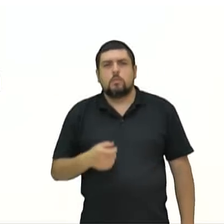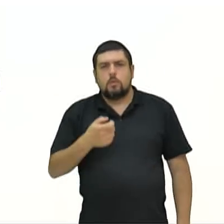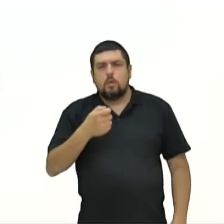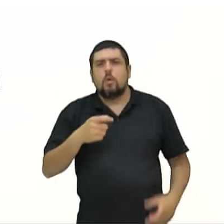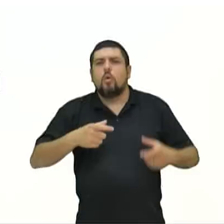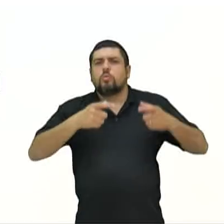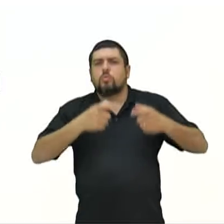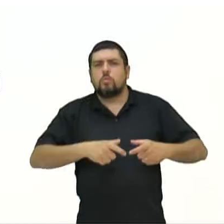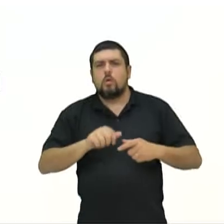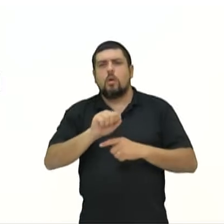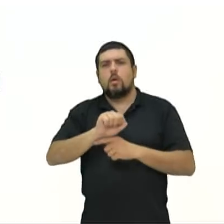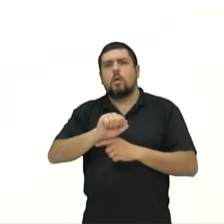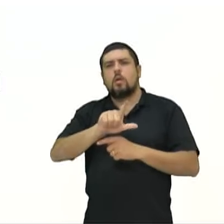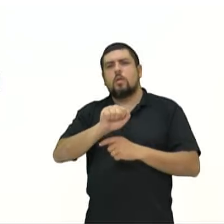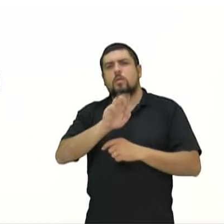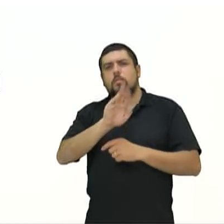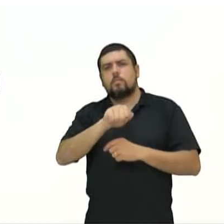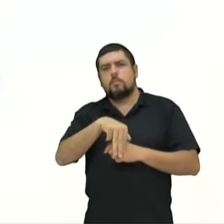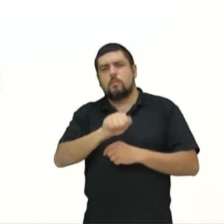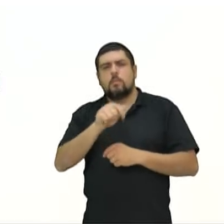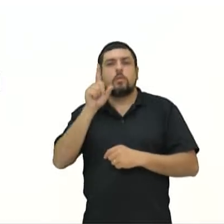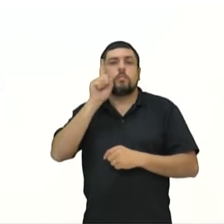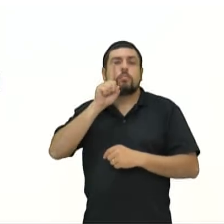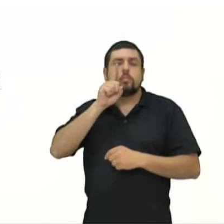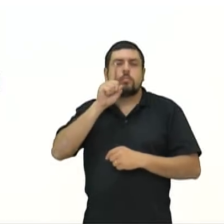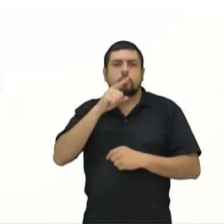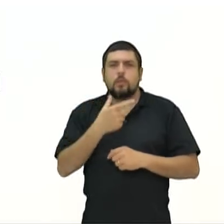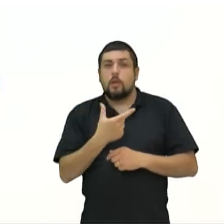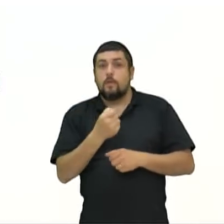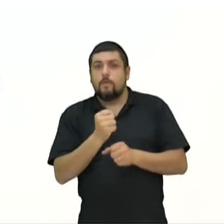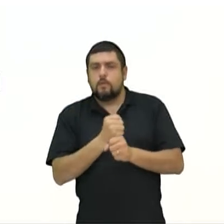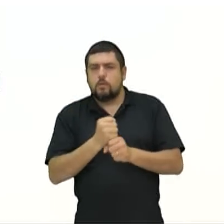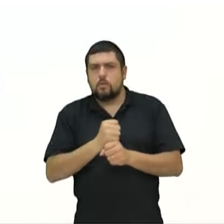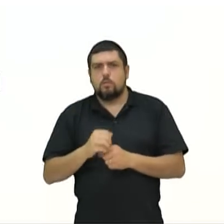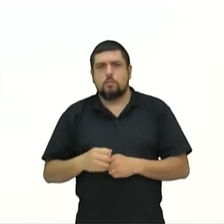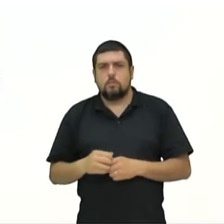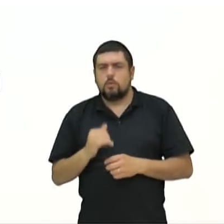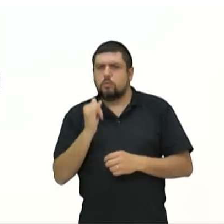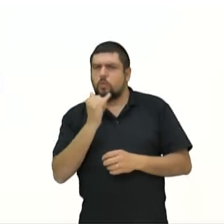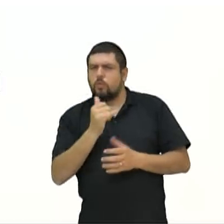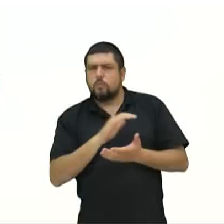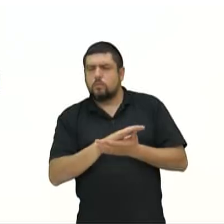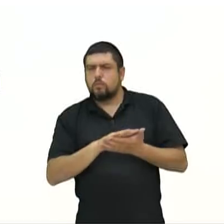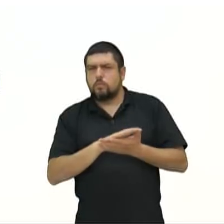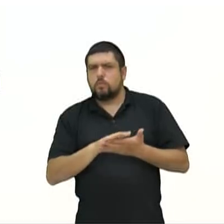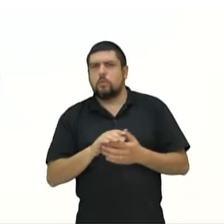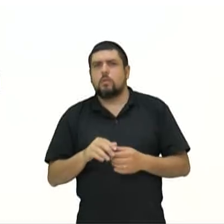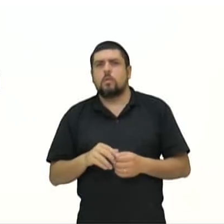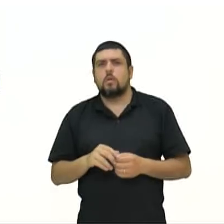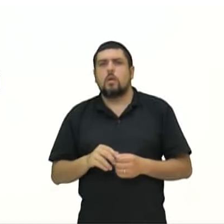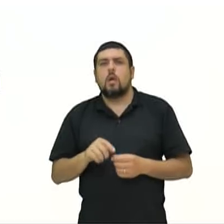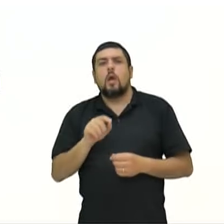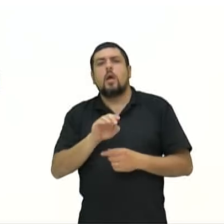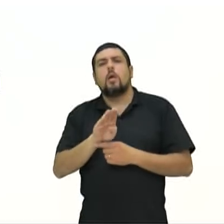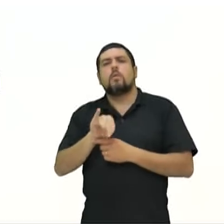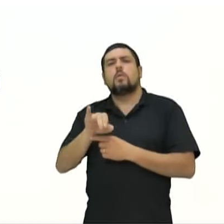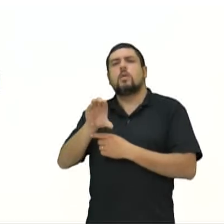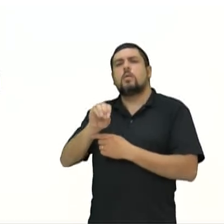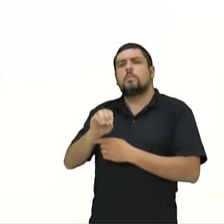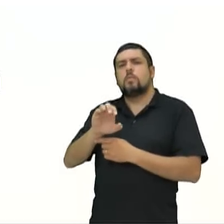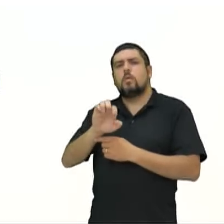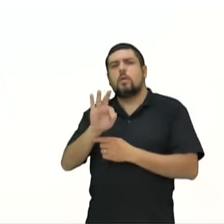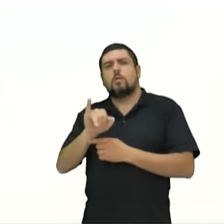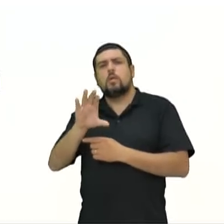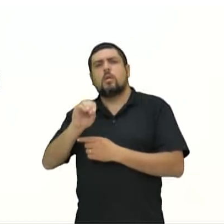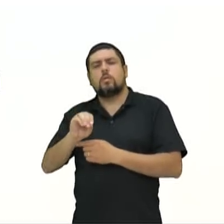ao longo de 20 anos. Ao não informar os participantes do que se tratava o experimento, qual princípio bioético foi negado a